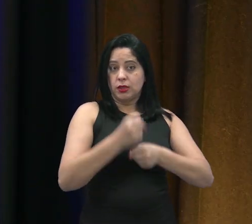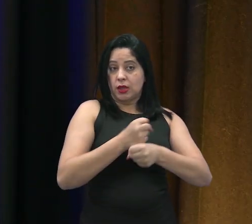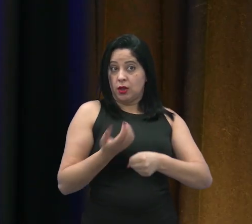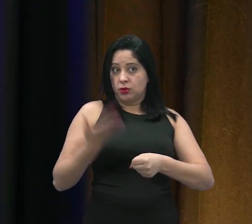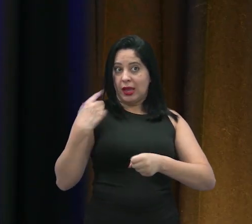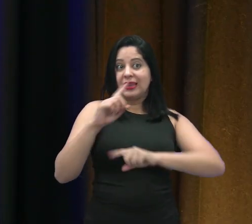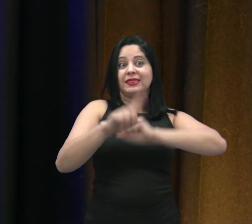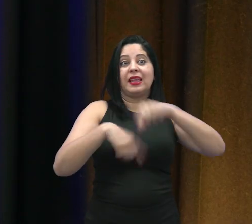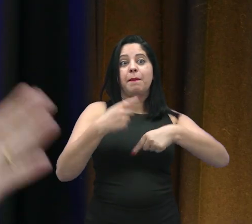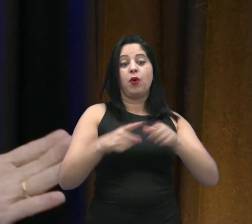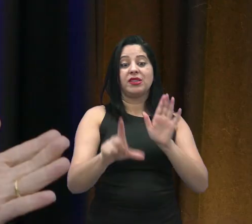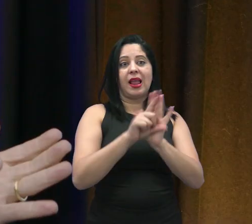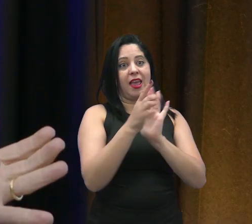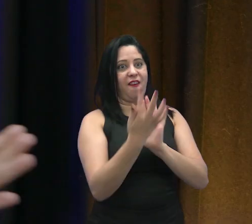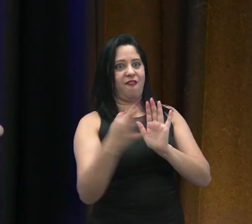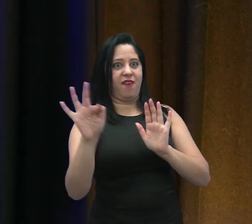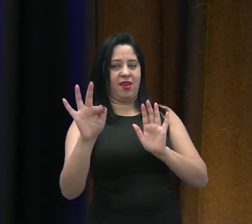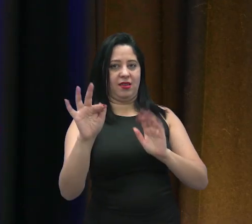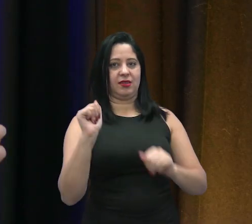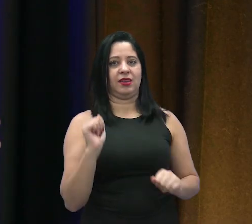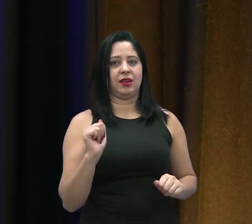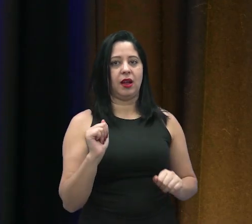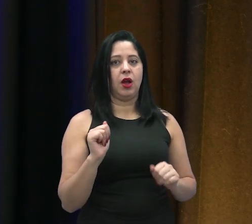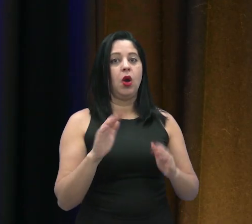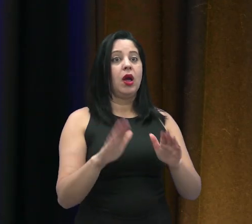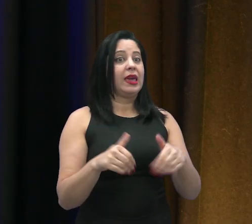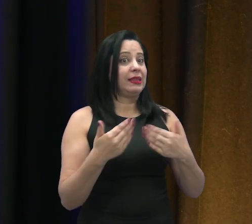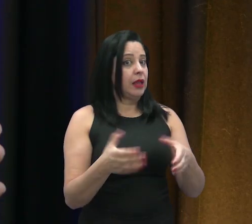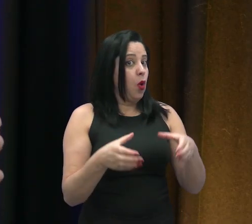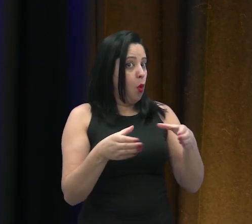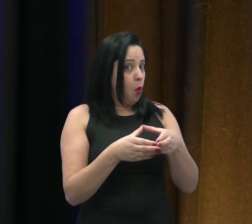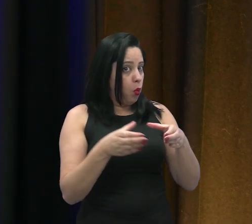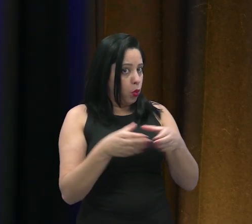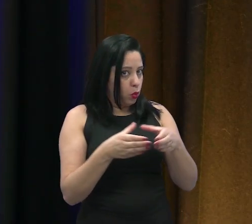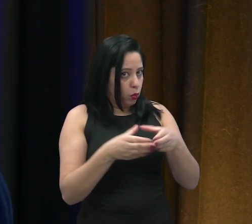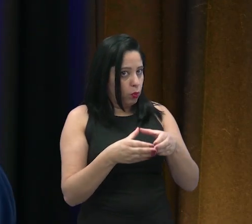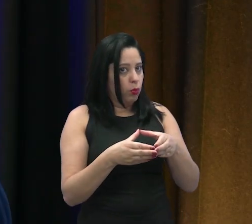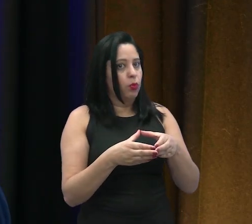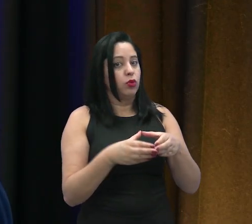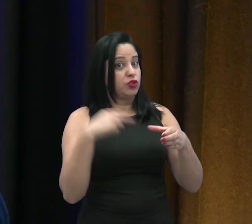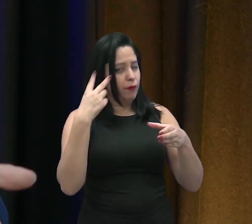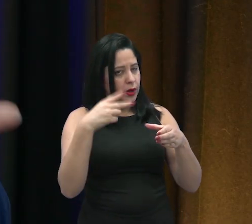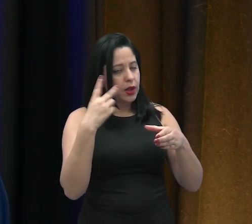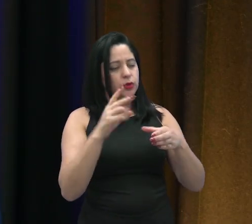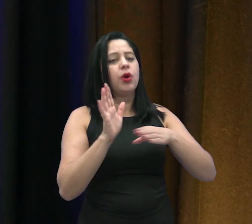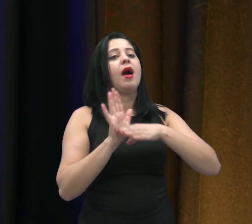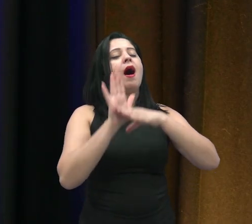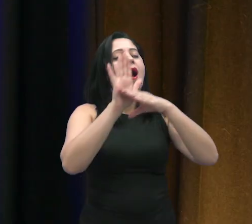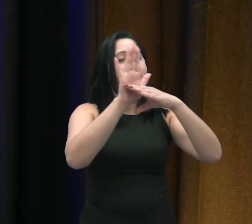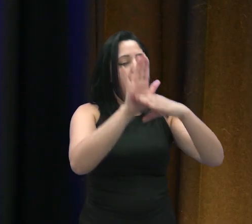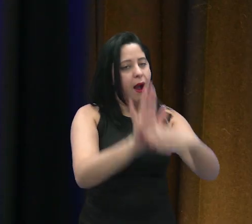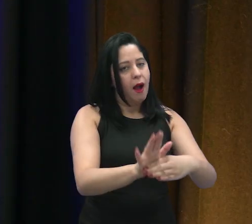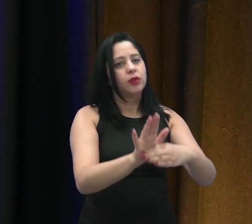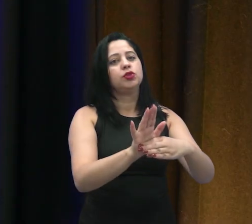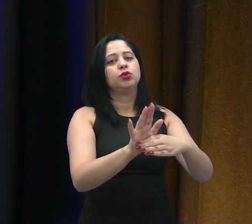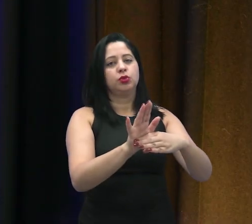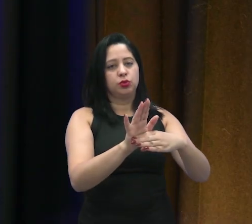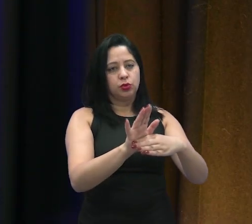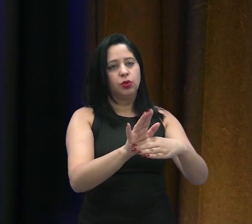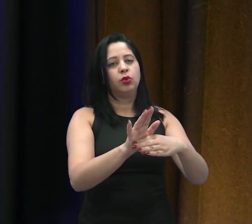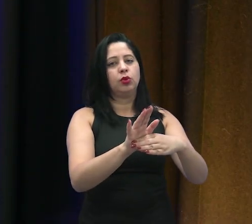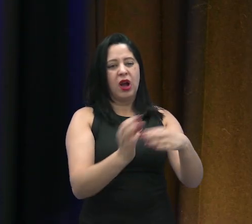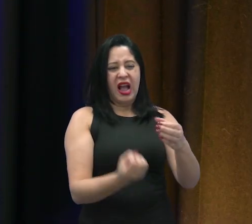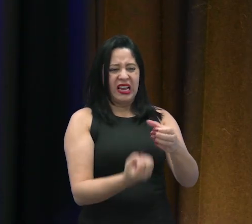antes. Sim. Então, a Frente Parlamentar ajudou a gente a ter políticas públicas antes de muitos municípios no